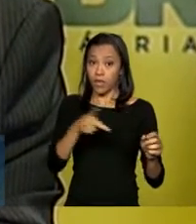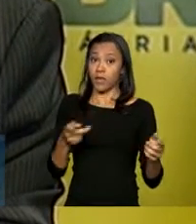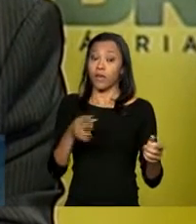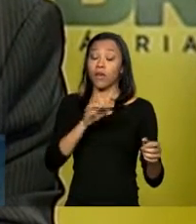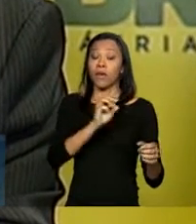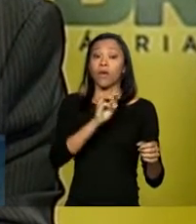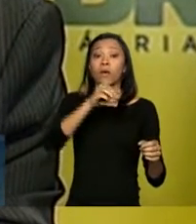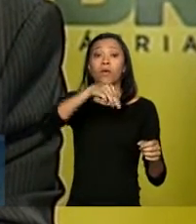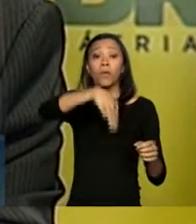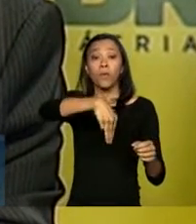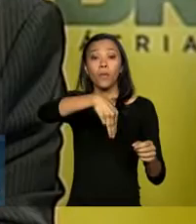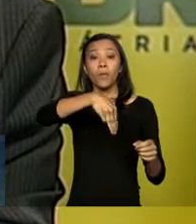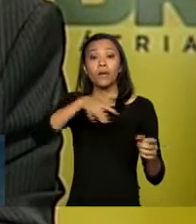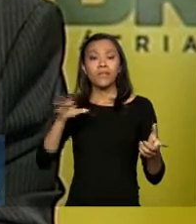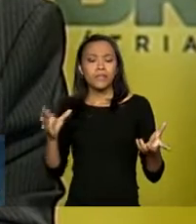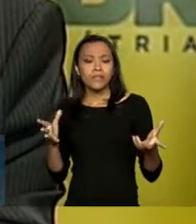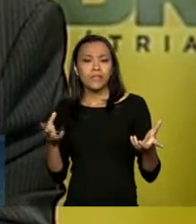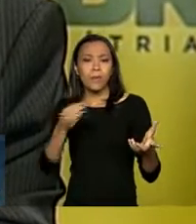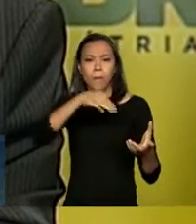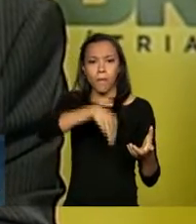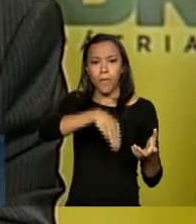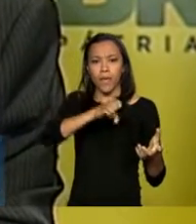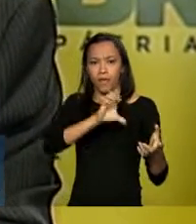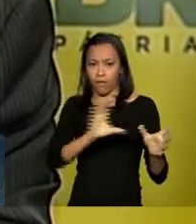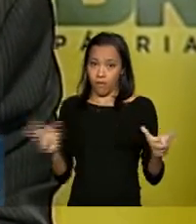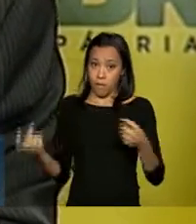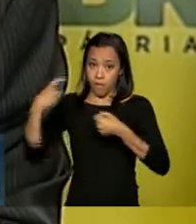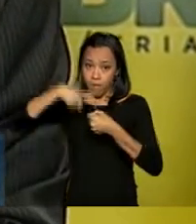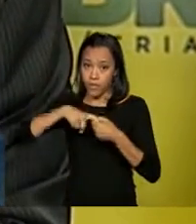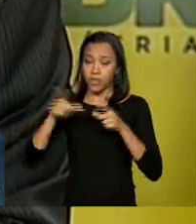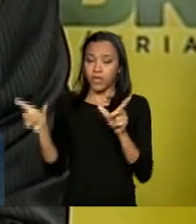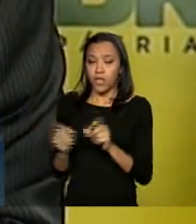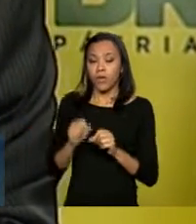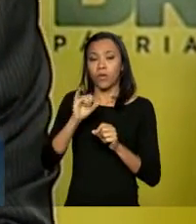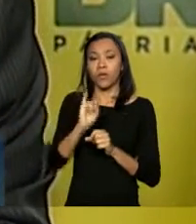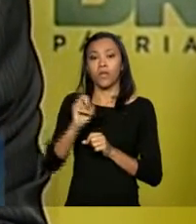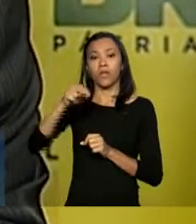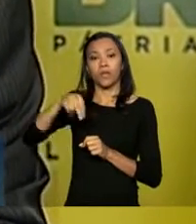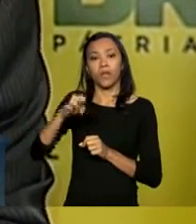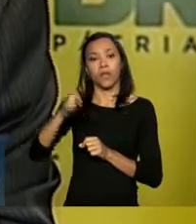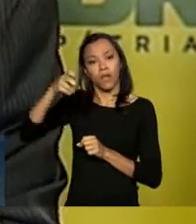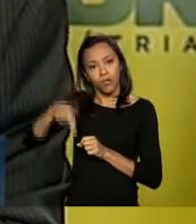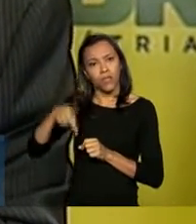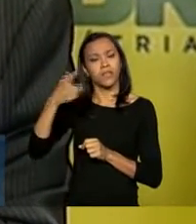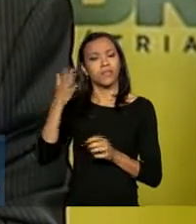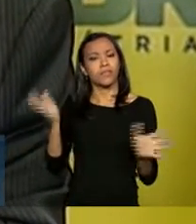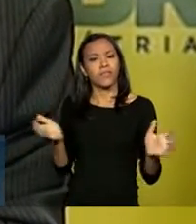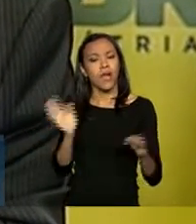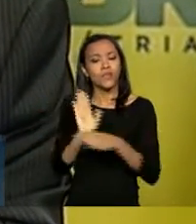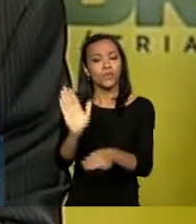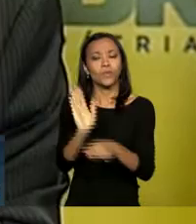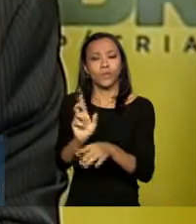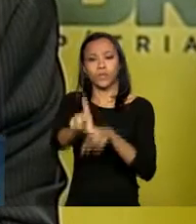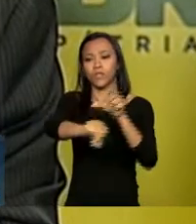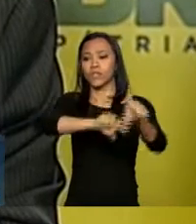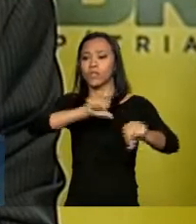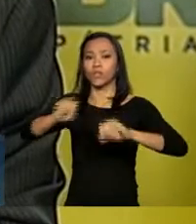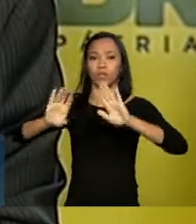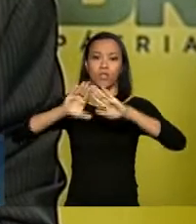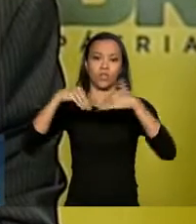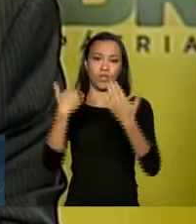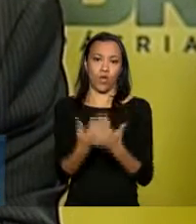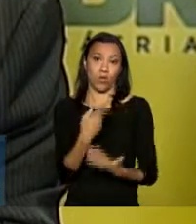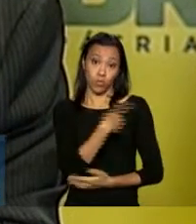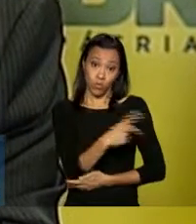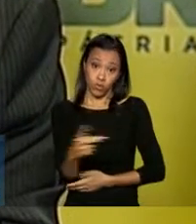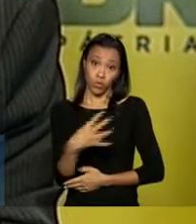dados, isso tem ajudado as famílias a escolherem as escolas para os seus filhos e, mais importante até, a cobrarem das escolas